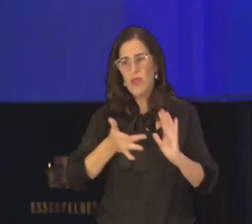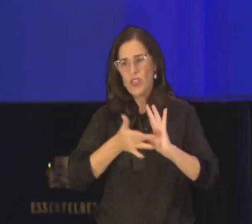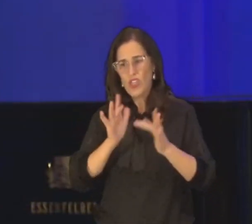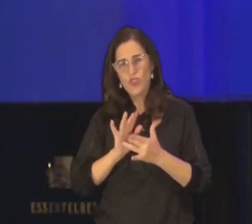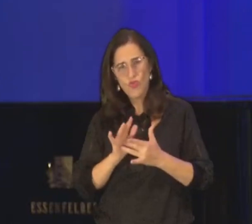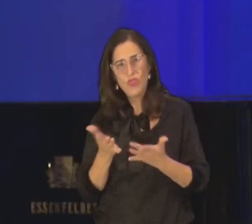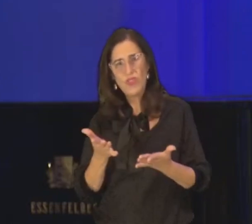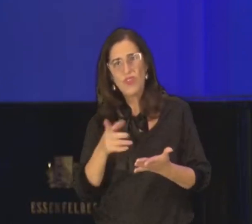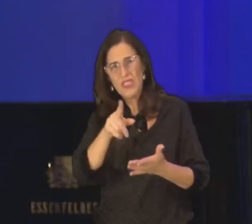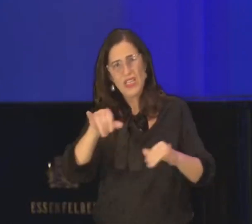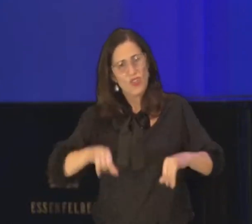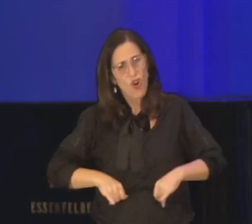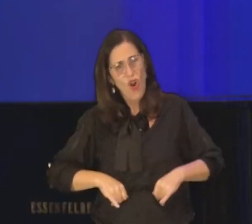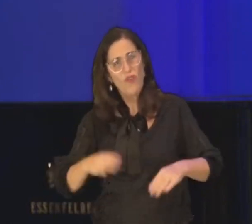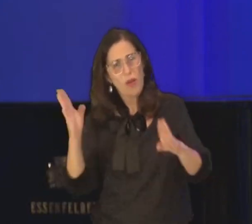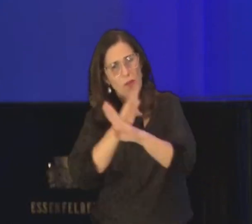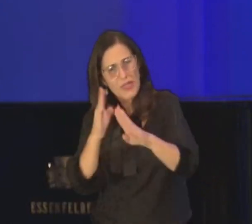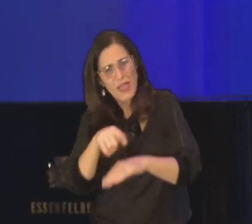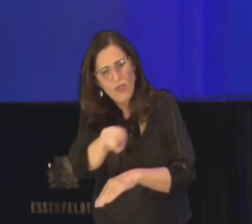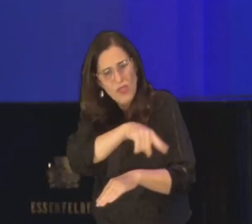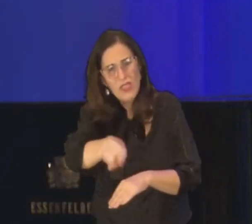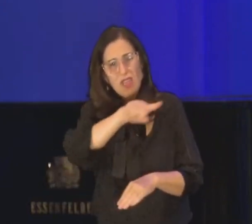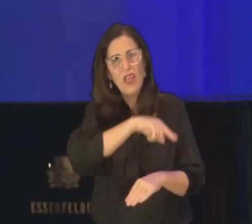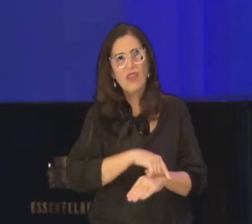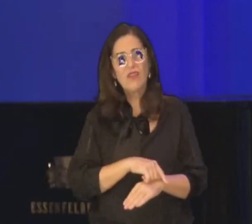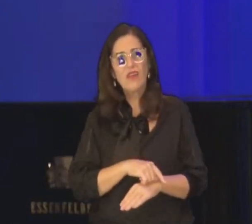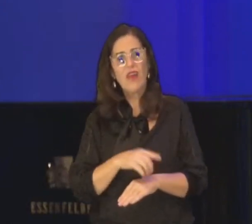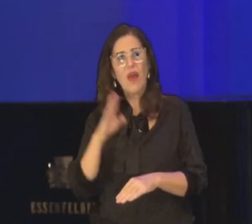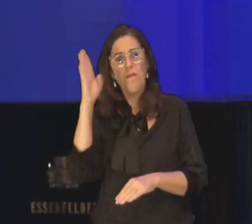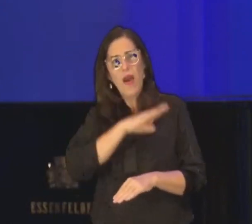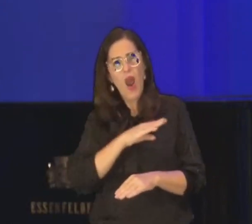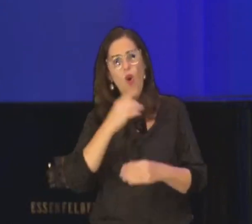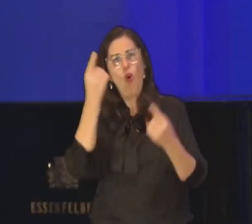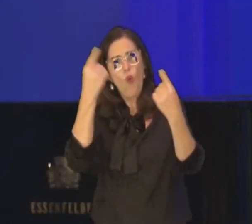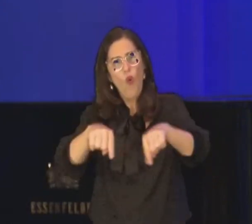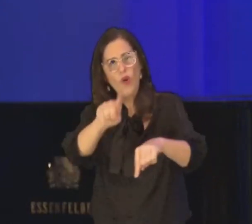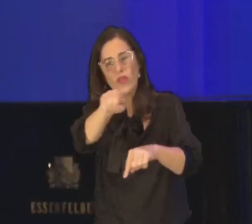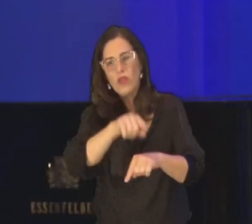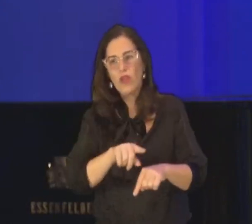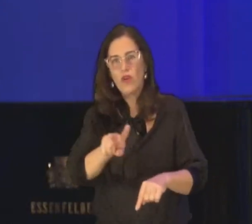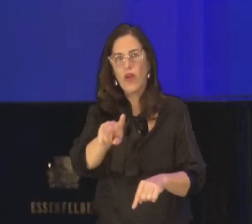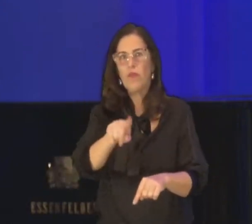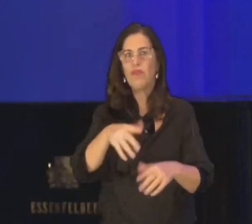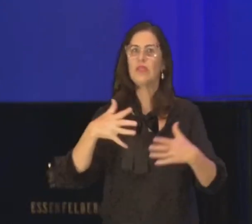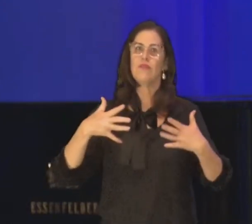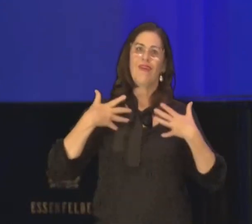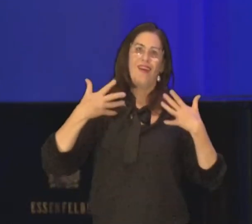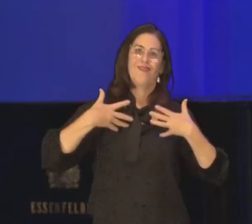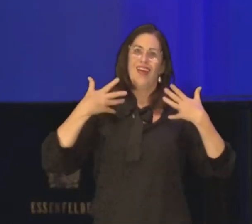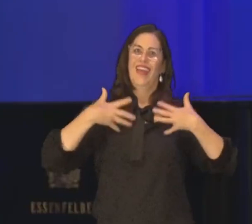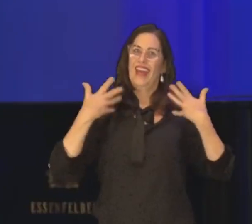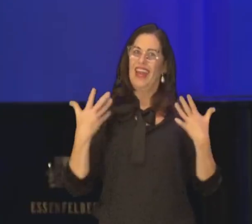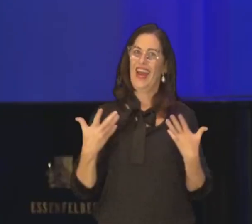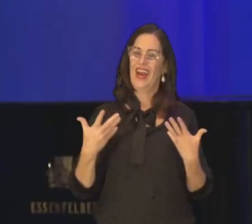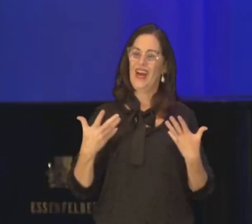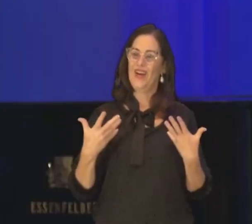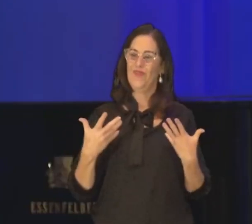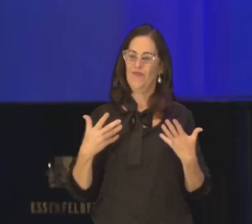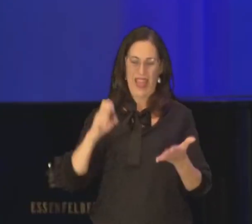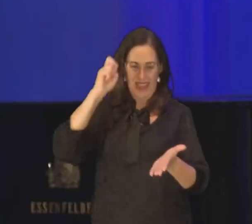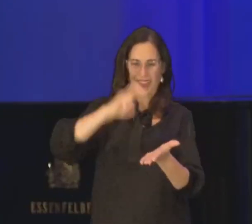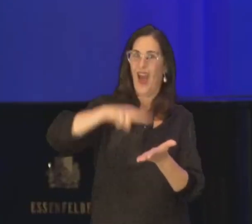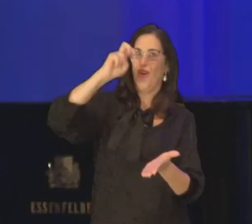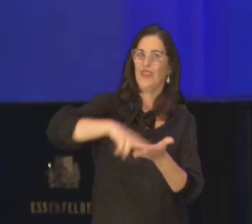de vocês, vão perseguir vocês, e vão falar todo mal contra vocês, mas vocês devem se alegrar e se